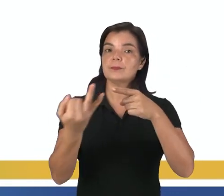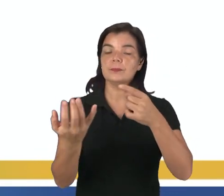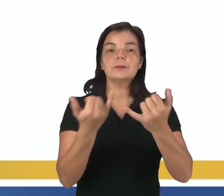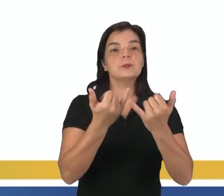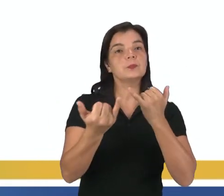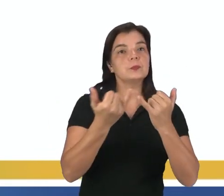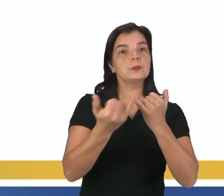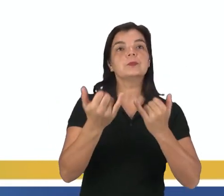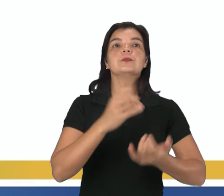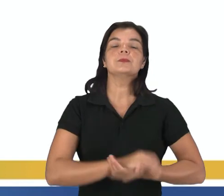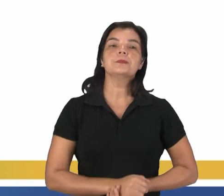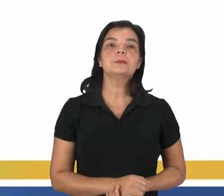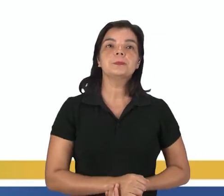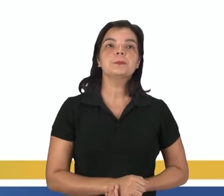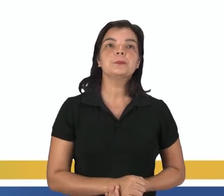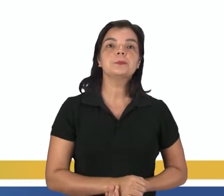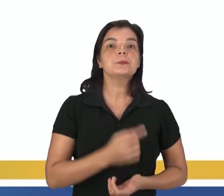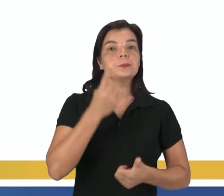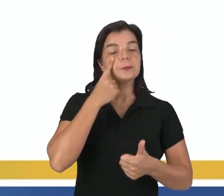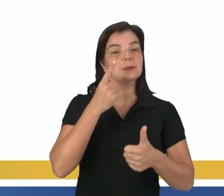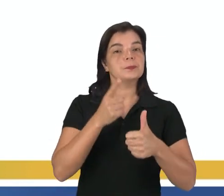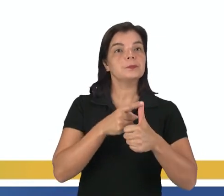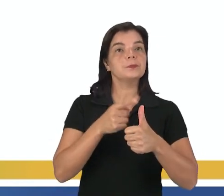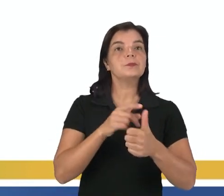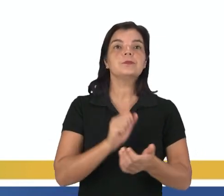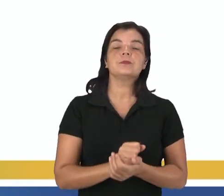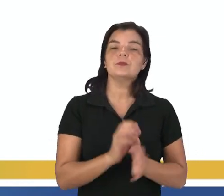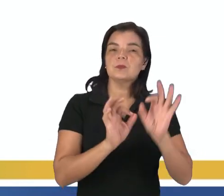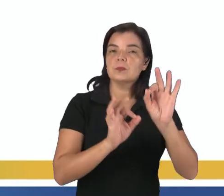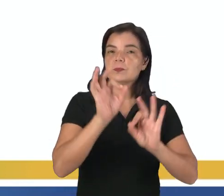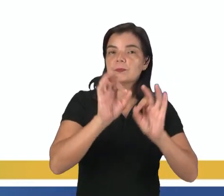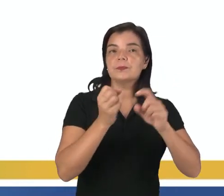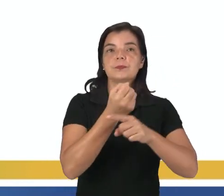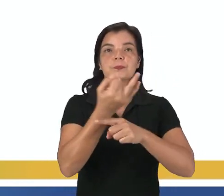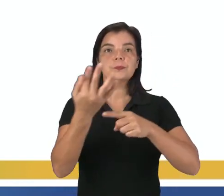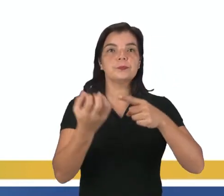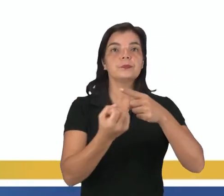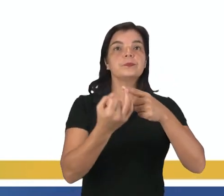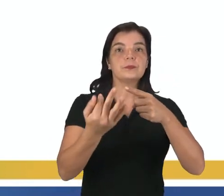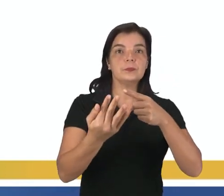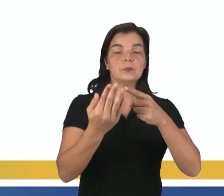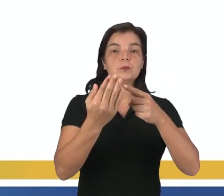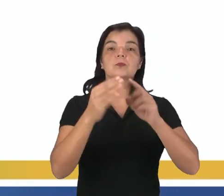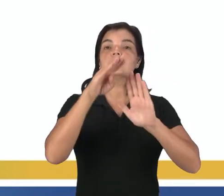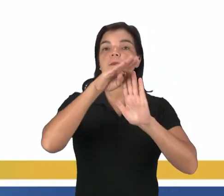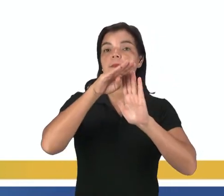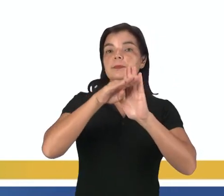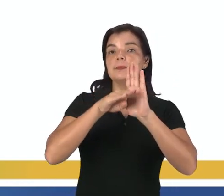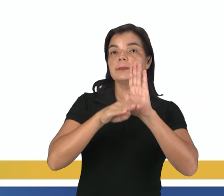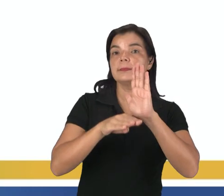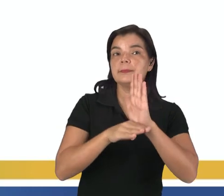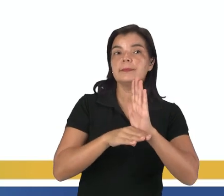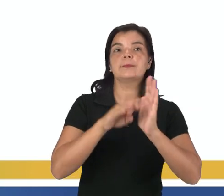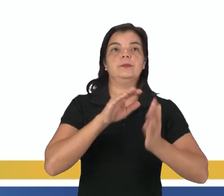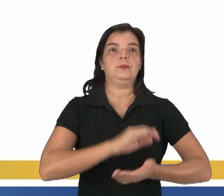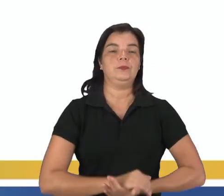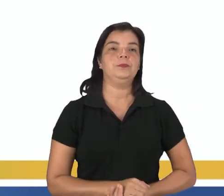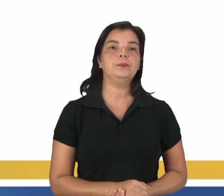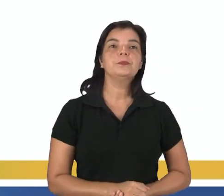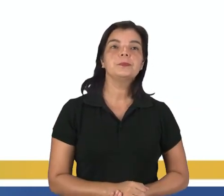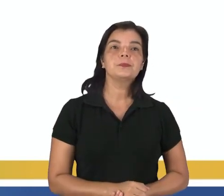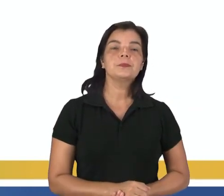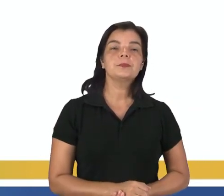certo? Então, vamos praticar. Ordene as frações abaixo na ordem